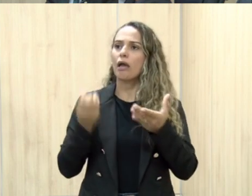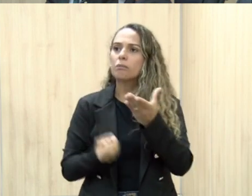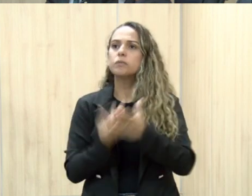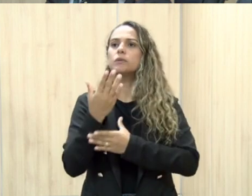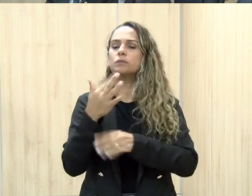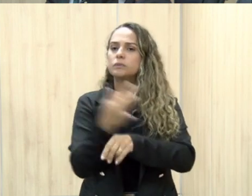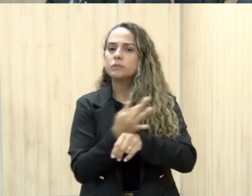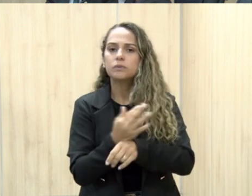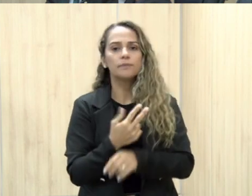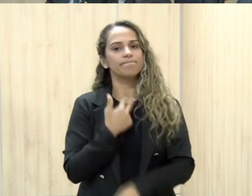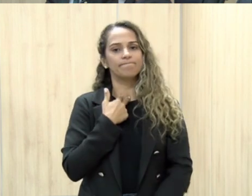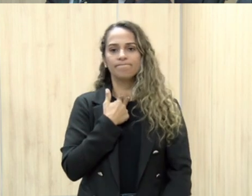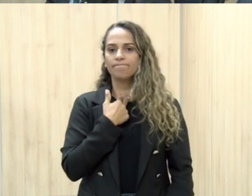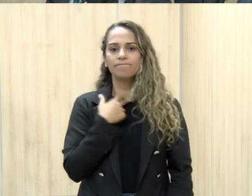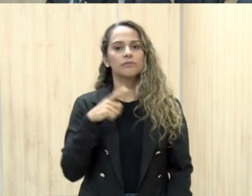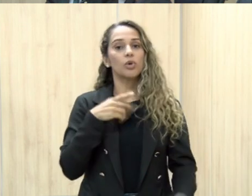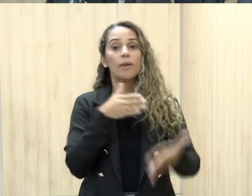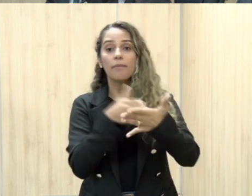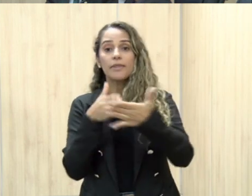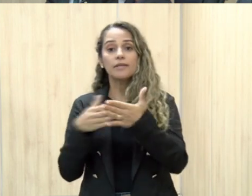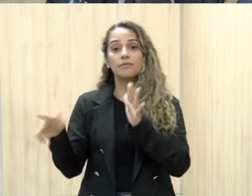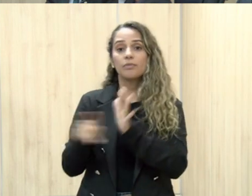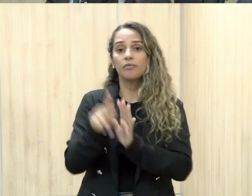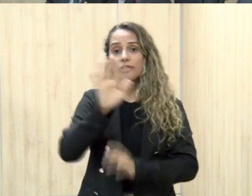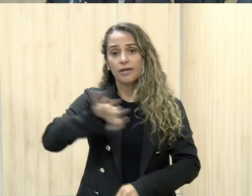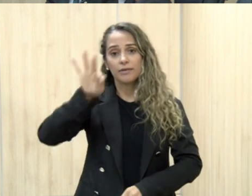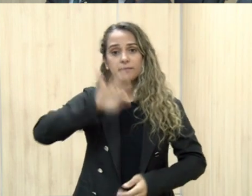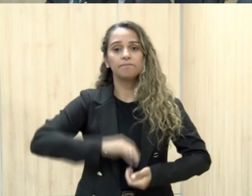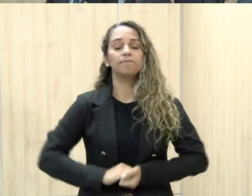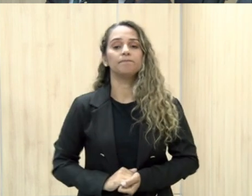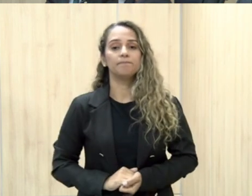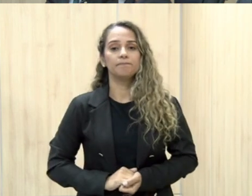um feriado ele não pode porque tem uma limitação Federal